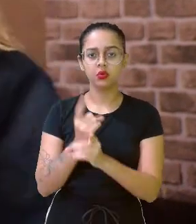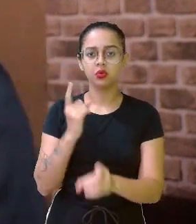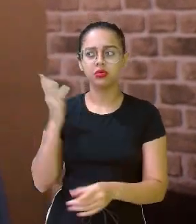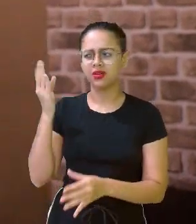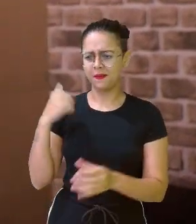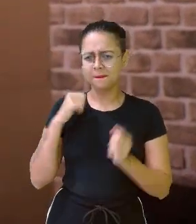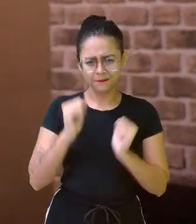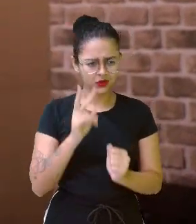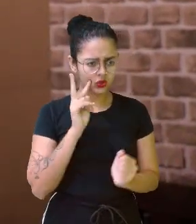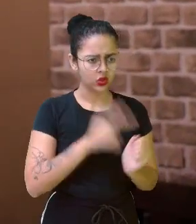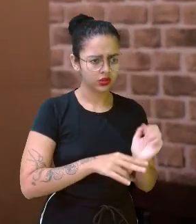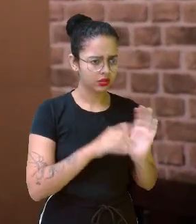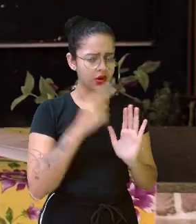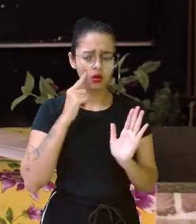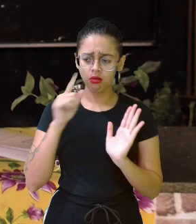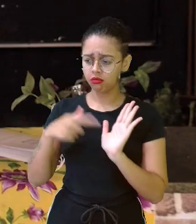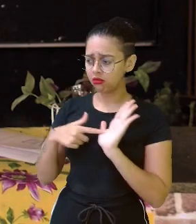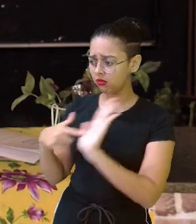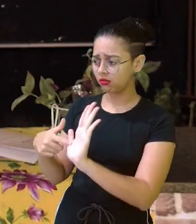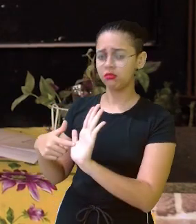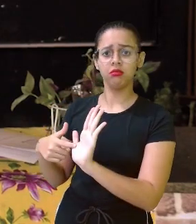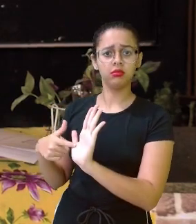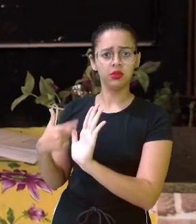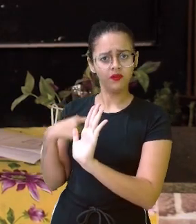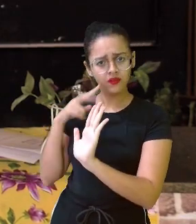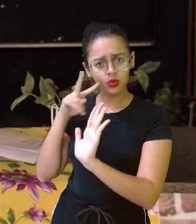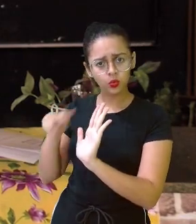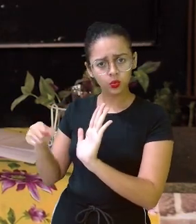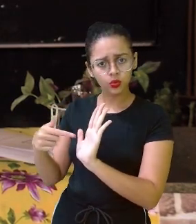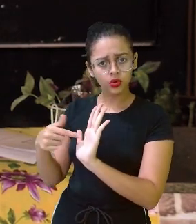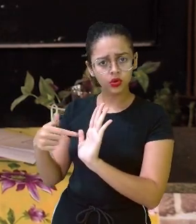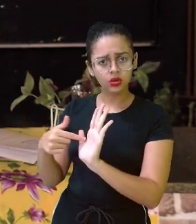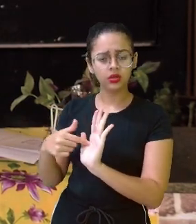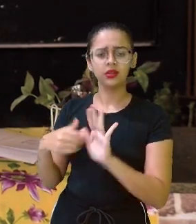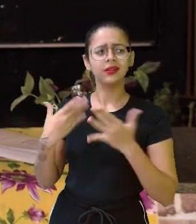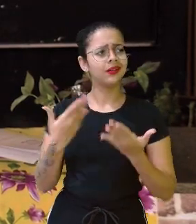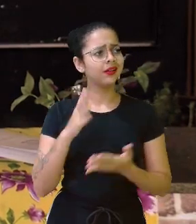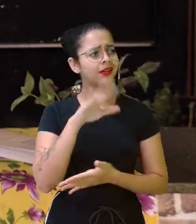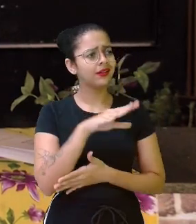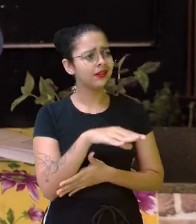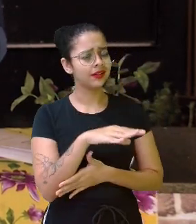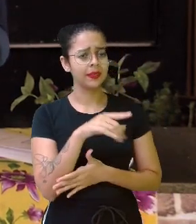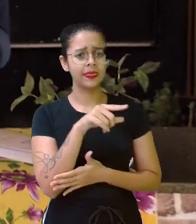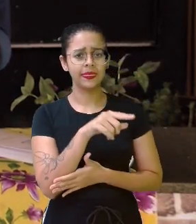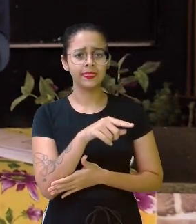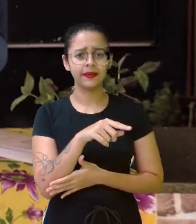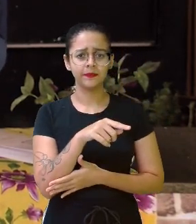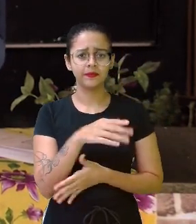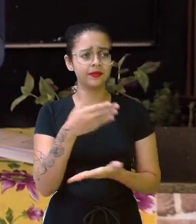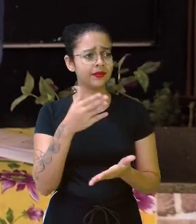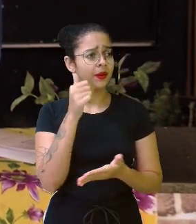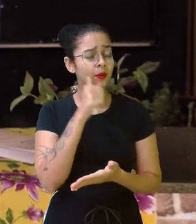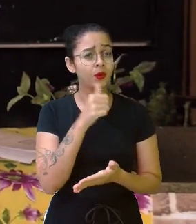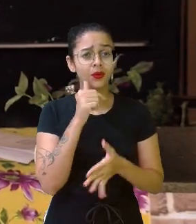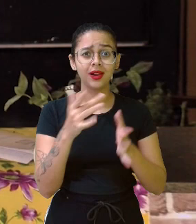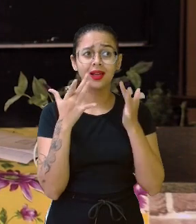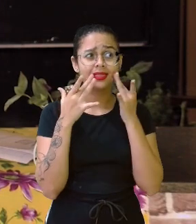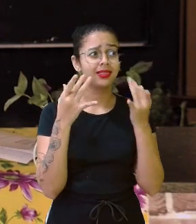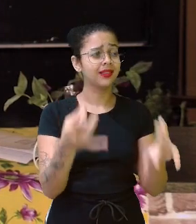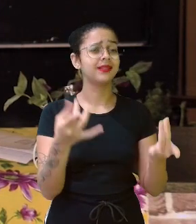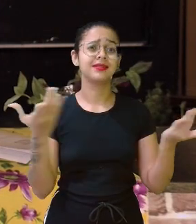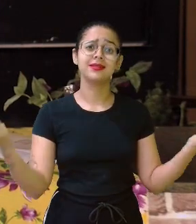receita? Olha aí. Olha aqui, ó. Tá vendo aí? Ô, Sinara. Oi. Mulher, presta